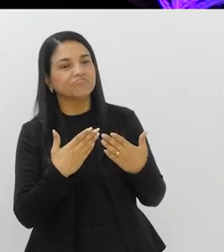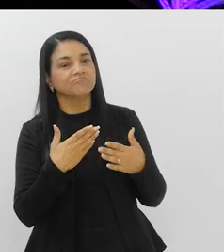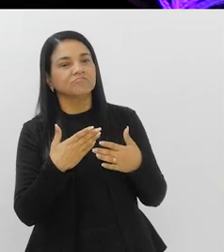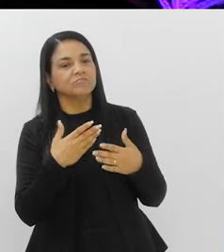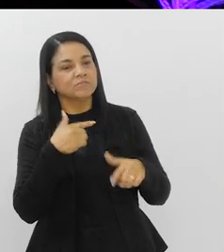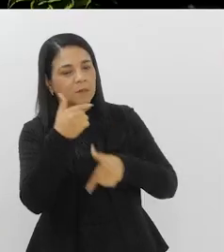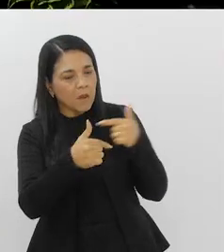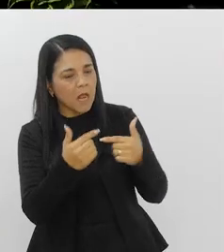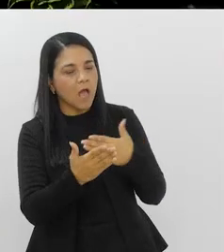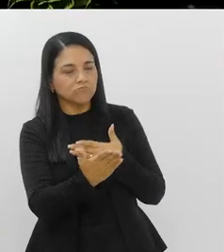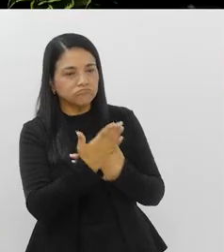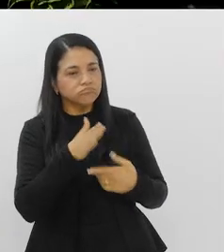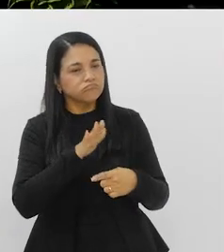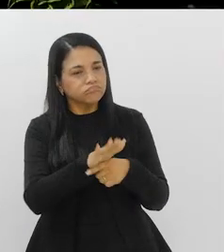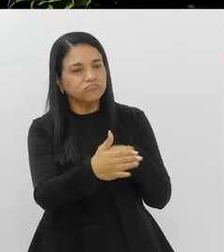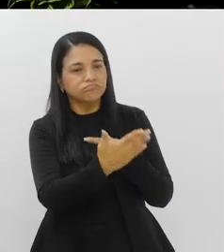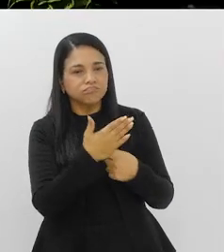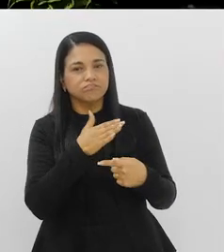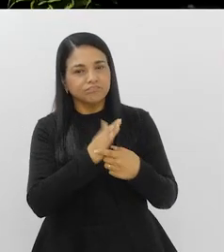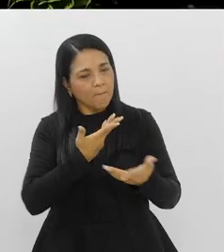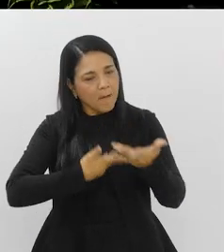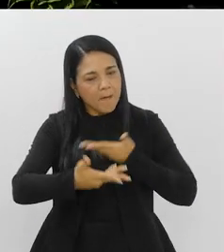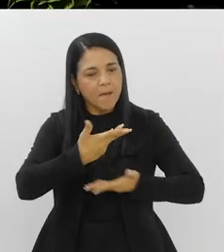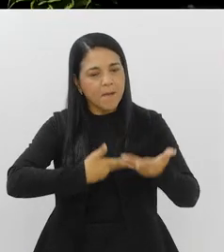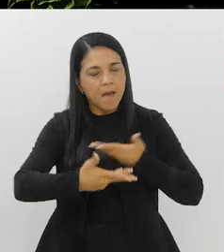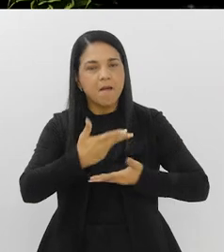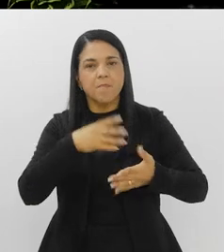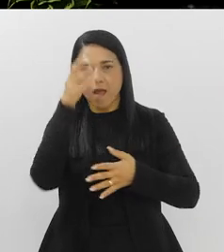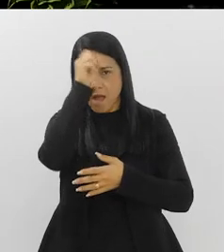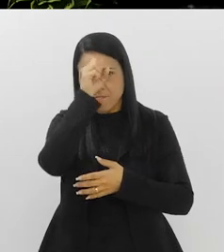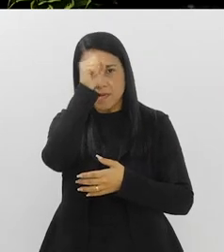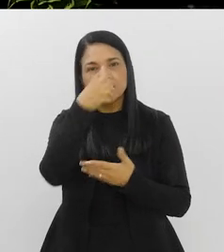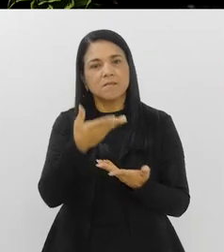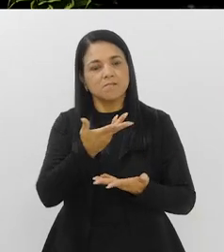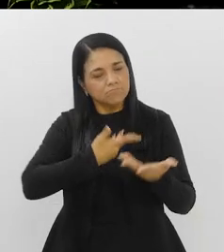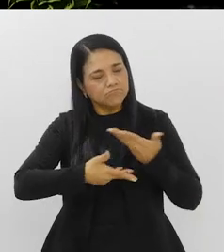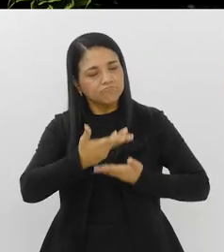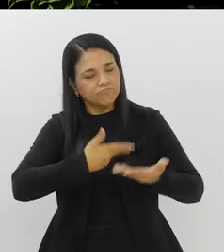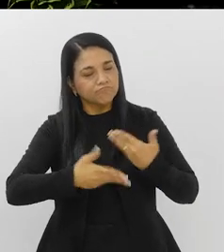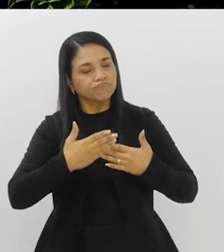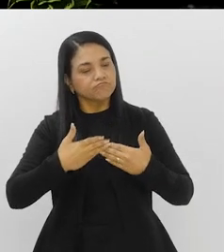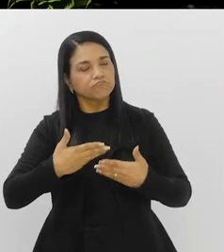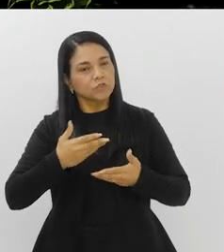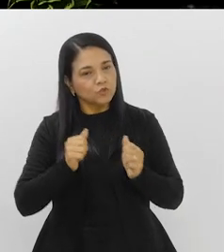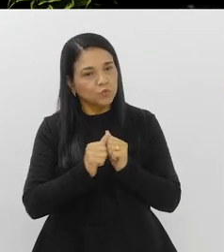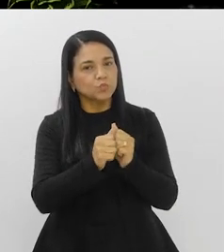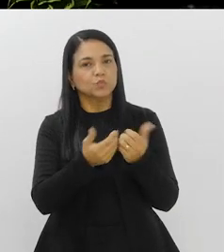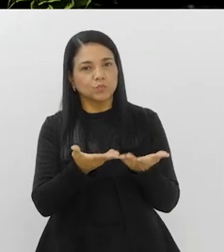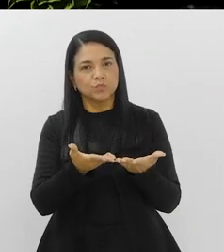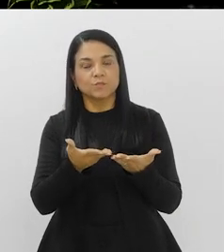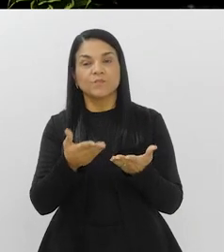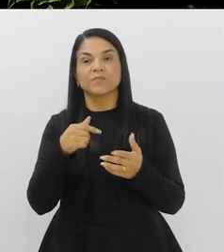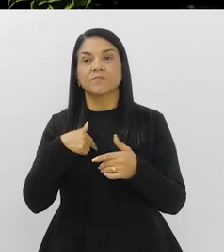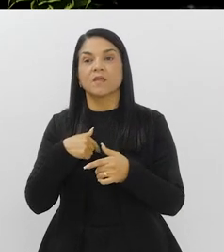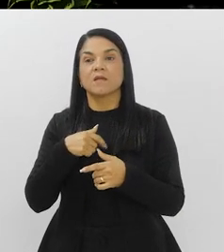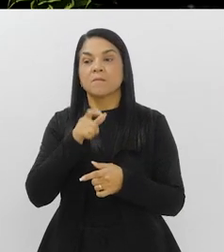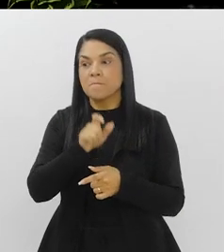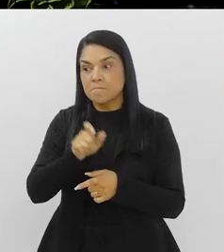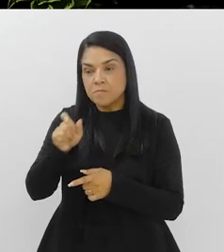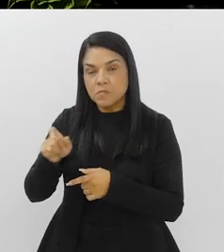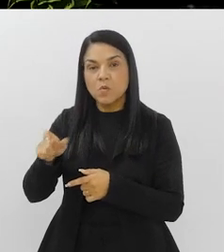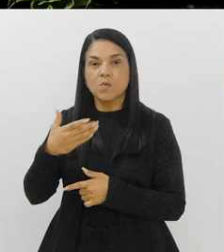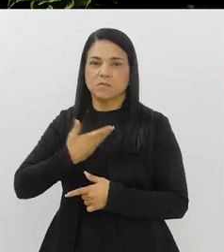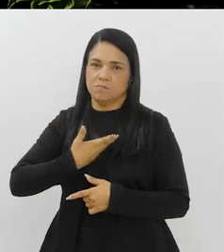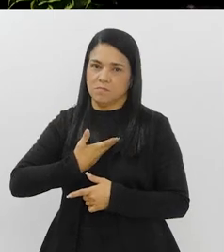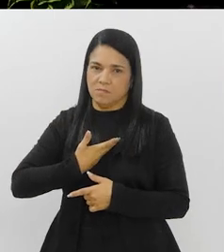gente Eh estamos aí né a gente tá aí para aprender junto né e crescer junto coisa tal então assim